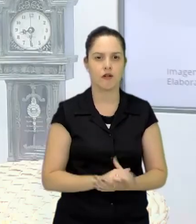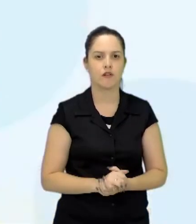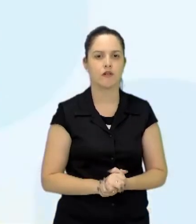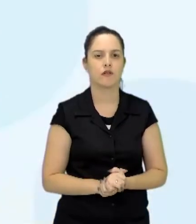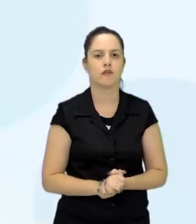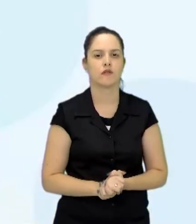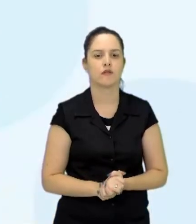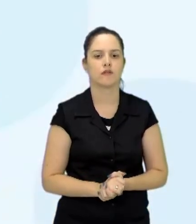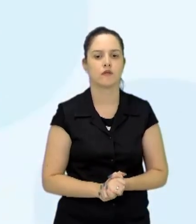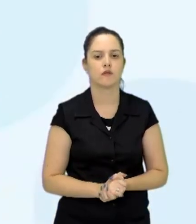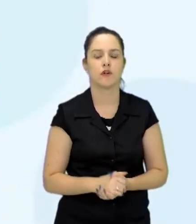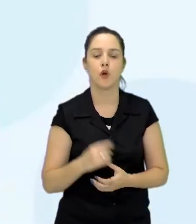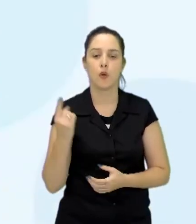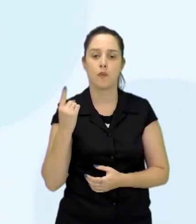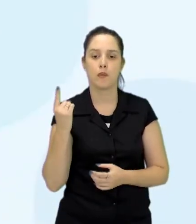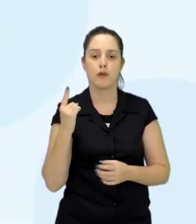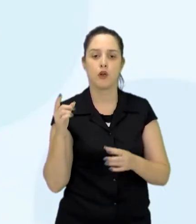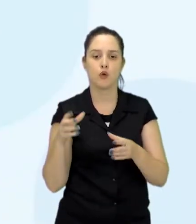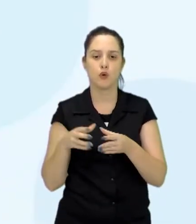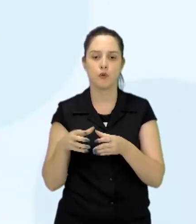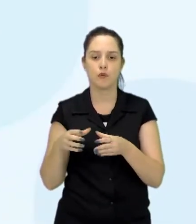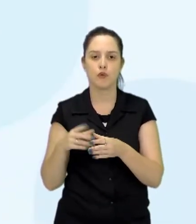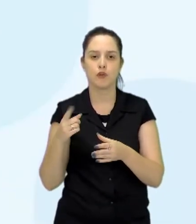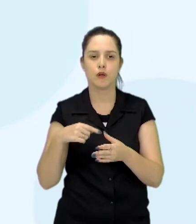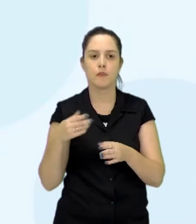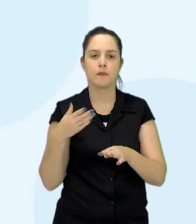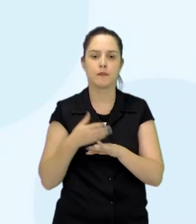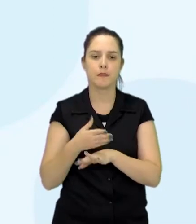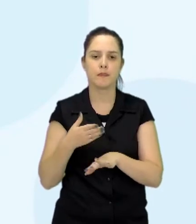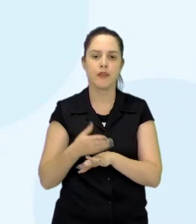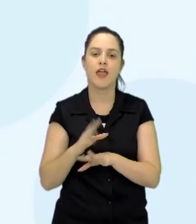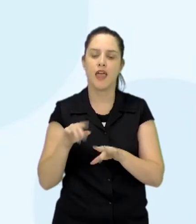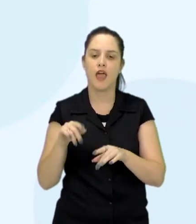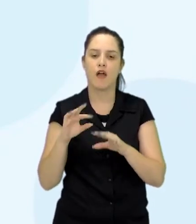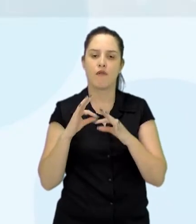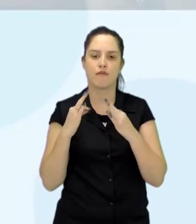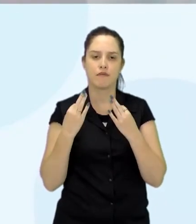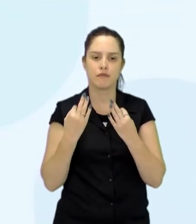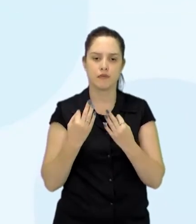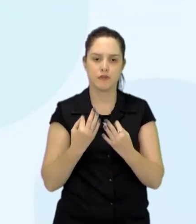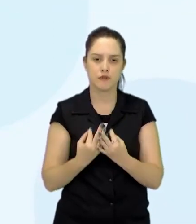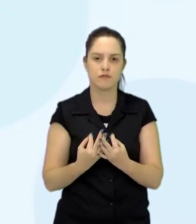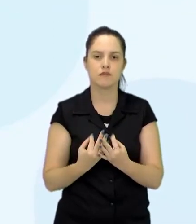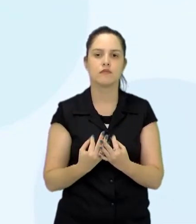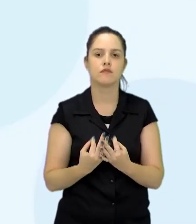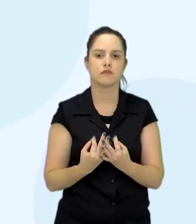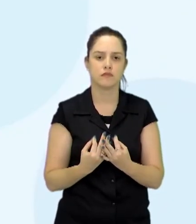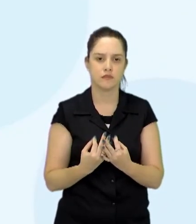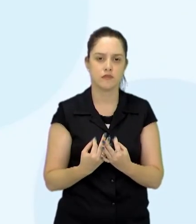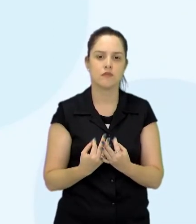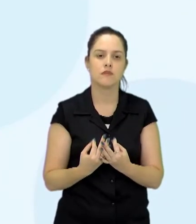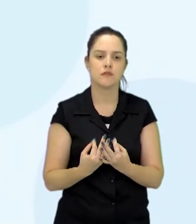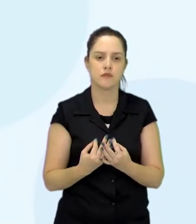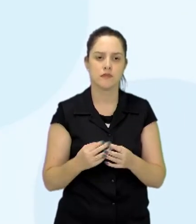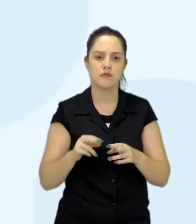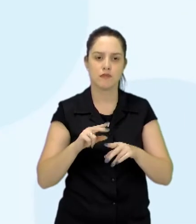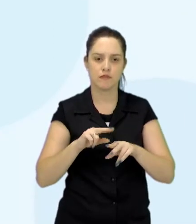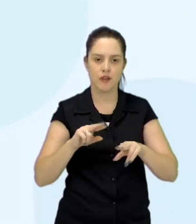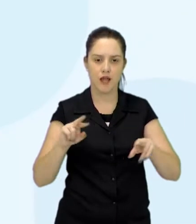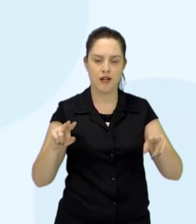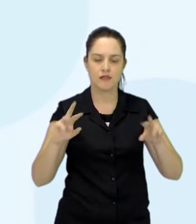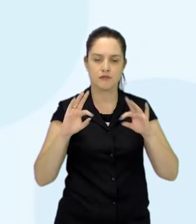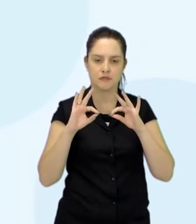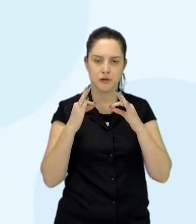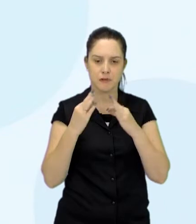tela, o primeiro grupo, então, que nós participamos é a família. Aí nós temos aqui uma diversidade imensa de famílias